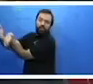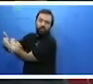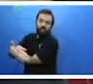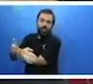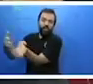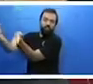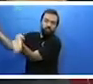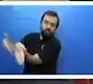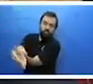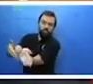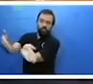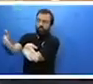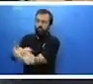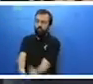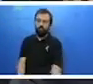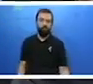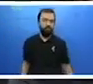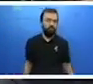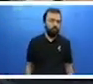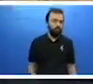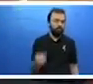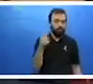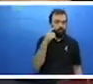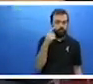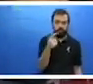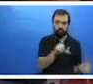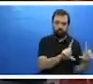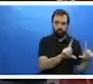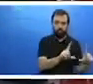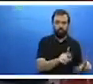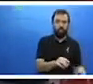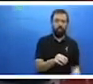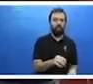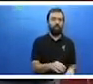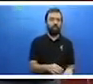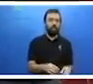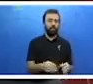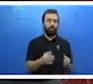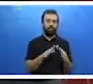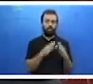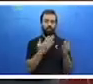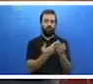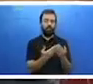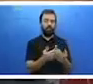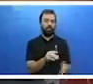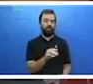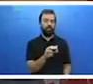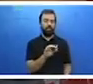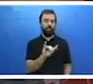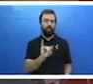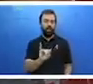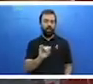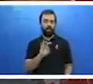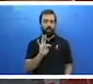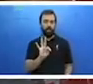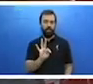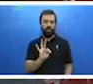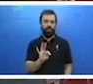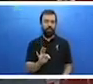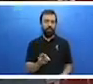navios. Nós estamos vendo aqui o Instituto Federal. Nós temos aqui em Barreiras o Instituto Federal também. Esse é do